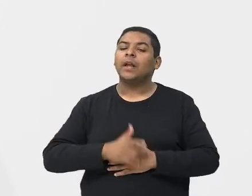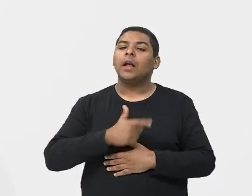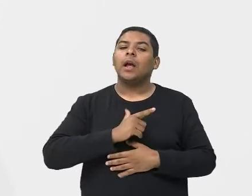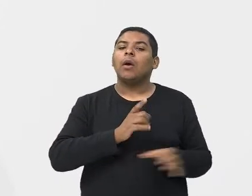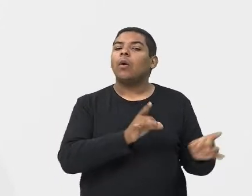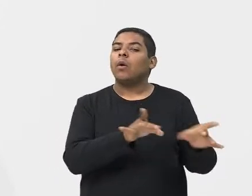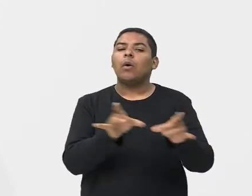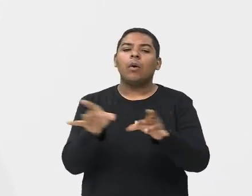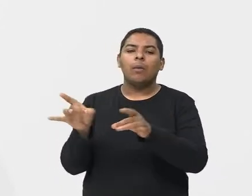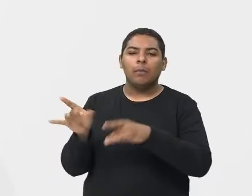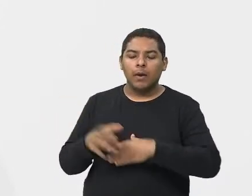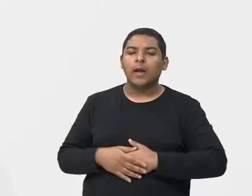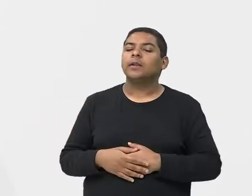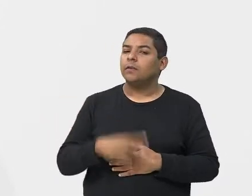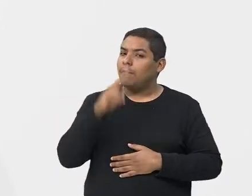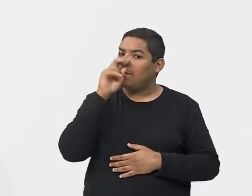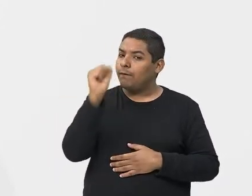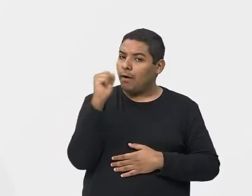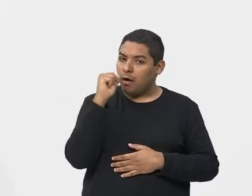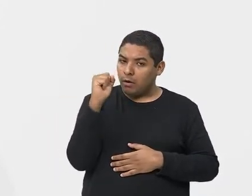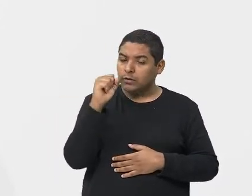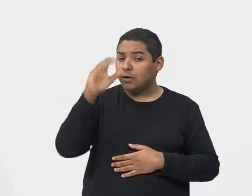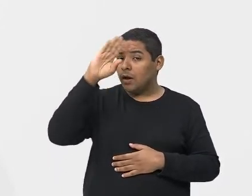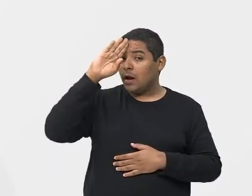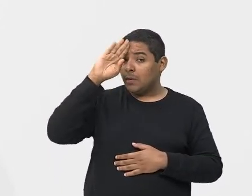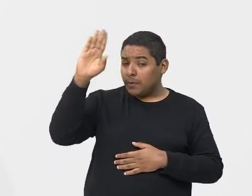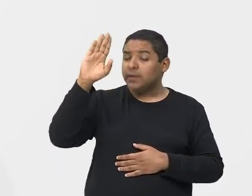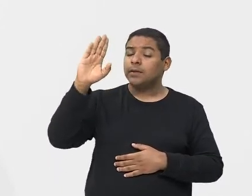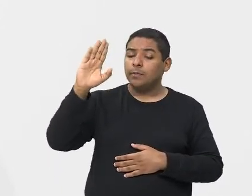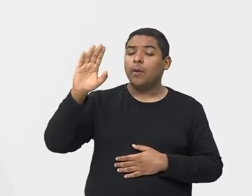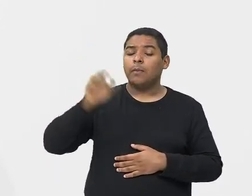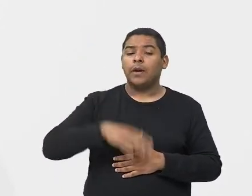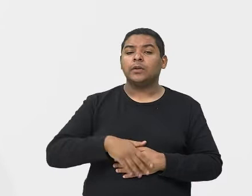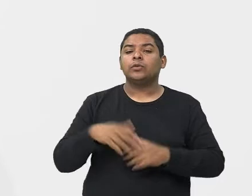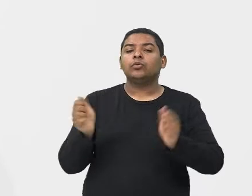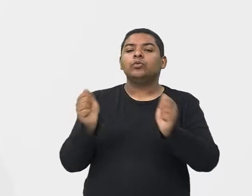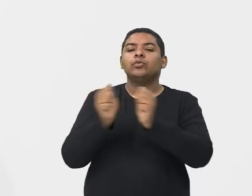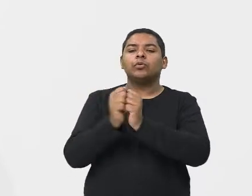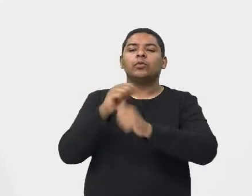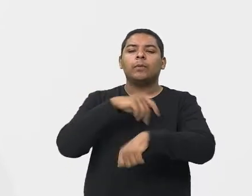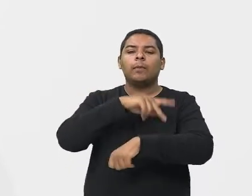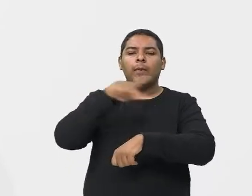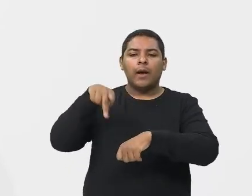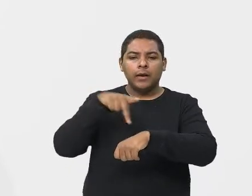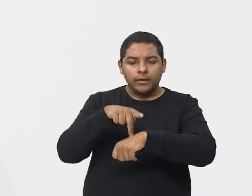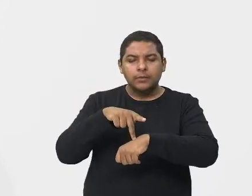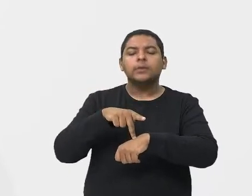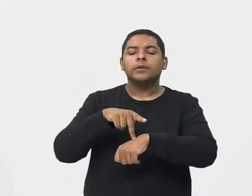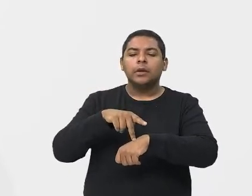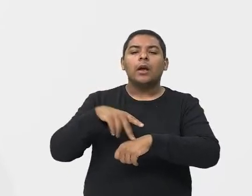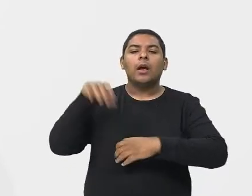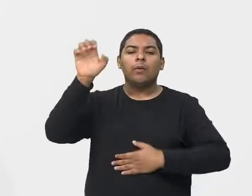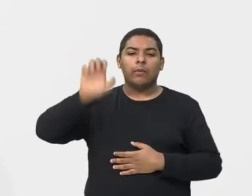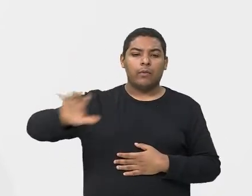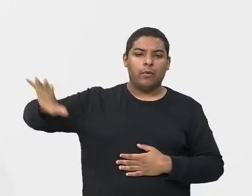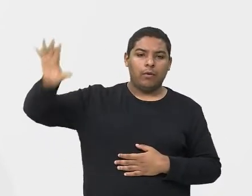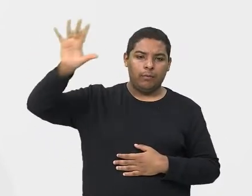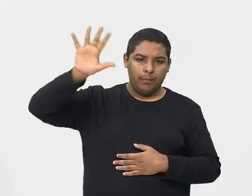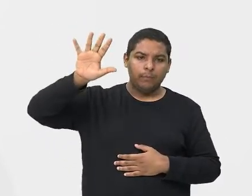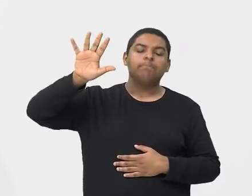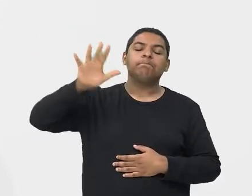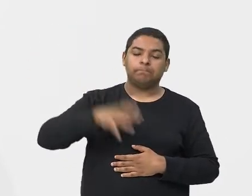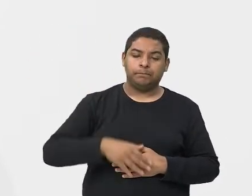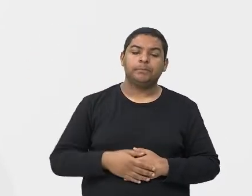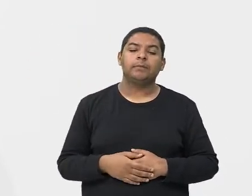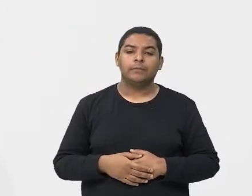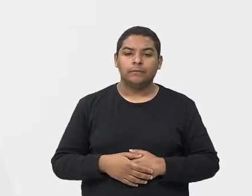comércio muito intenso, principalmente com os países europeus. Então, eles acabaram tendo essa